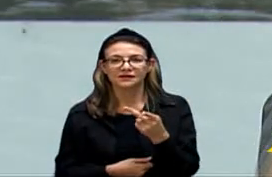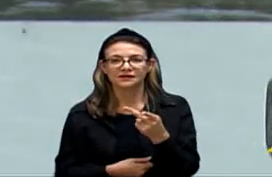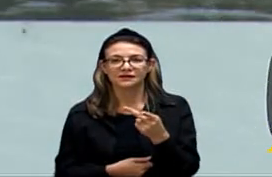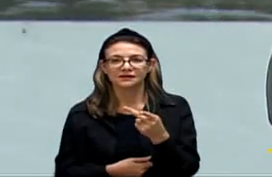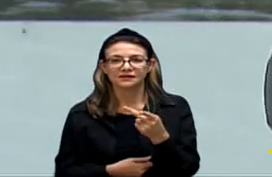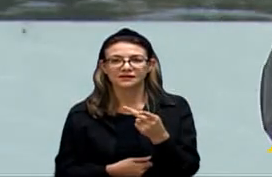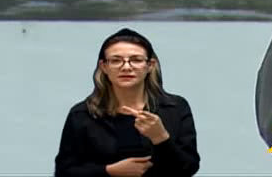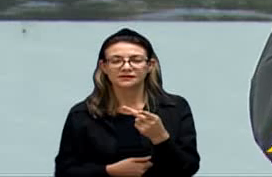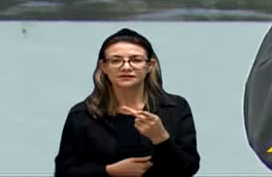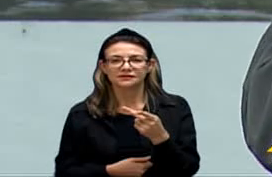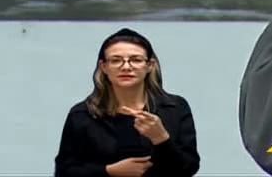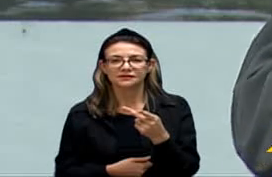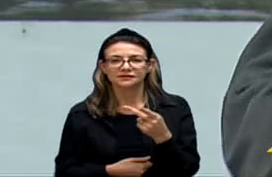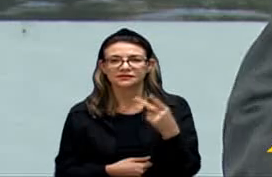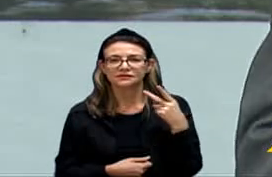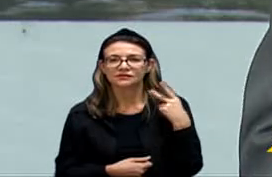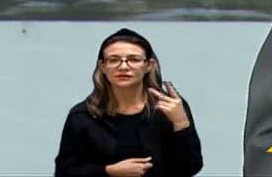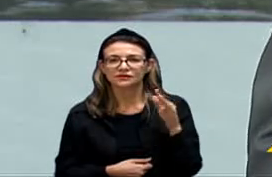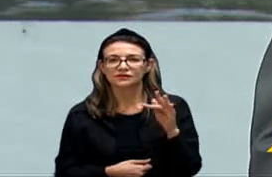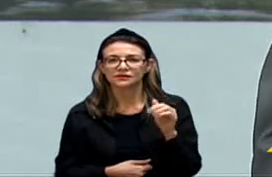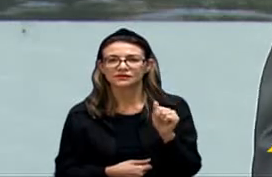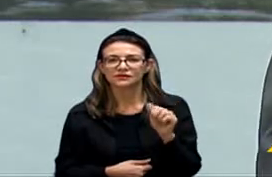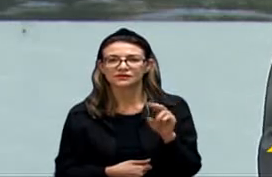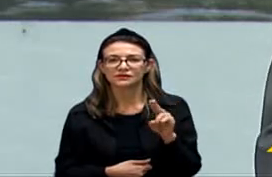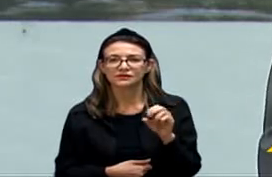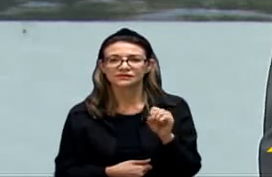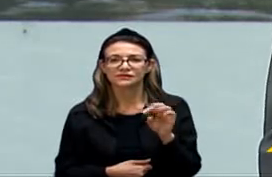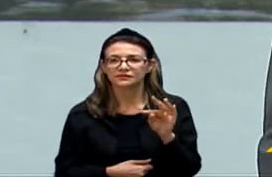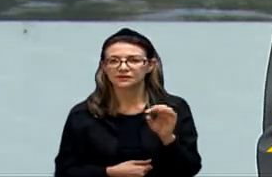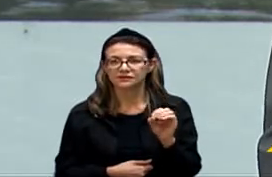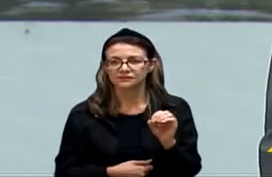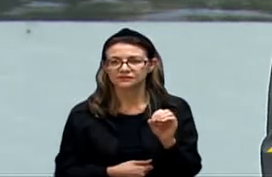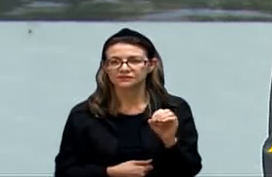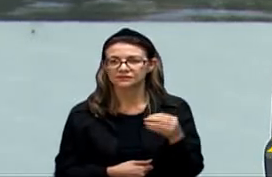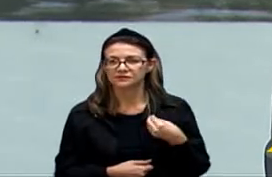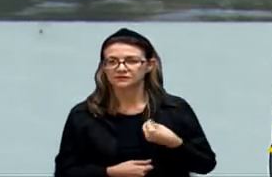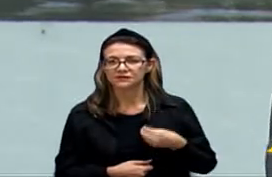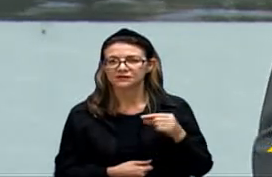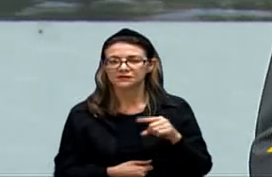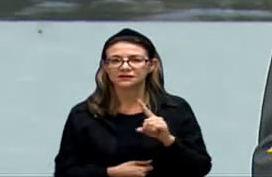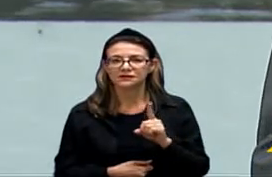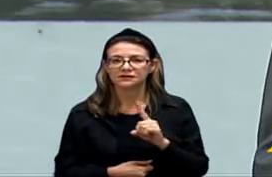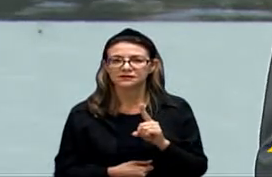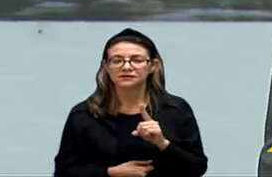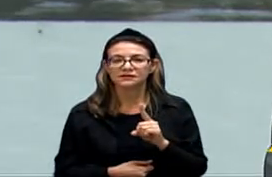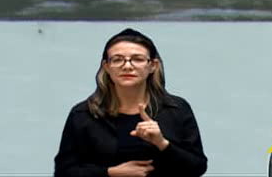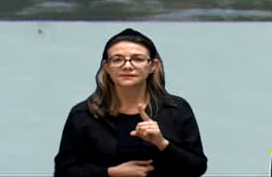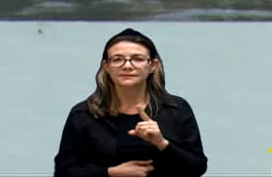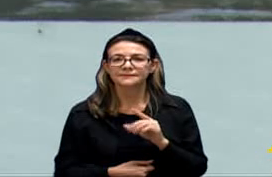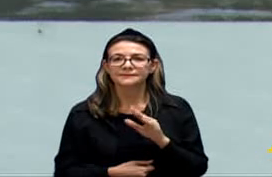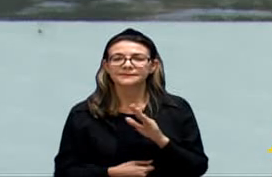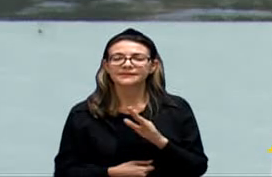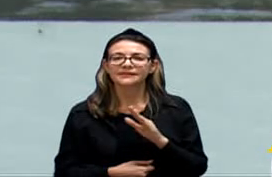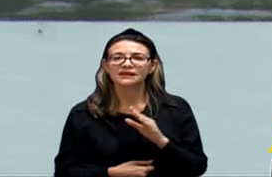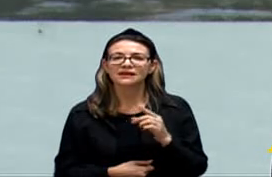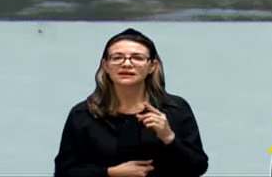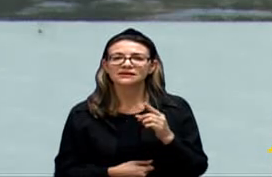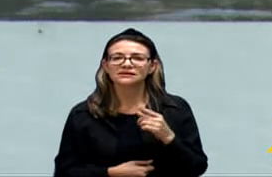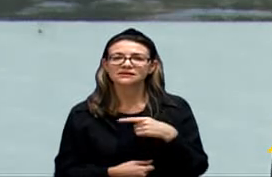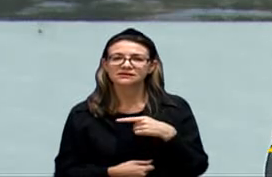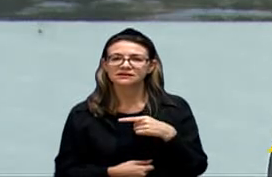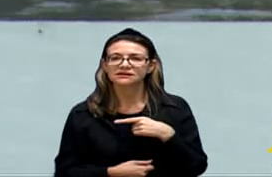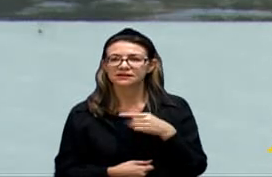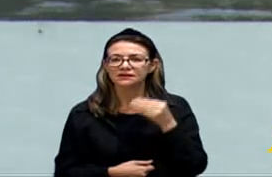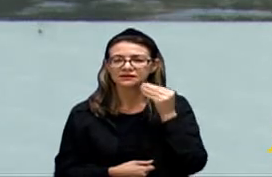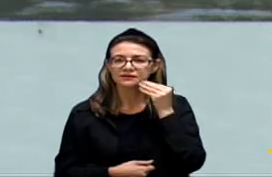o Fausto tá presente mas que daqui a pouco vai est eh senhor presidente nós estamos tendo a oportunidade de apreciar no dia